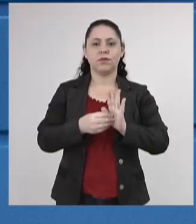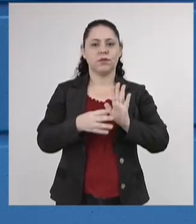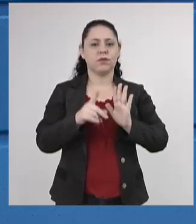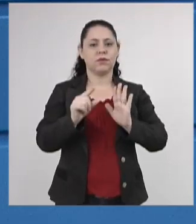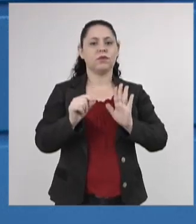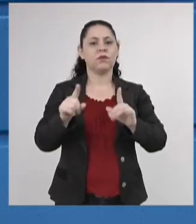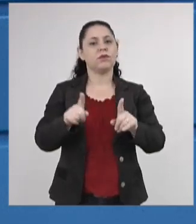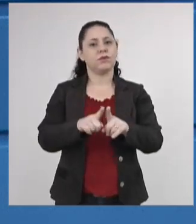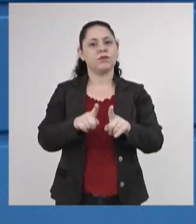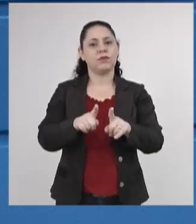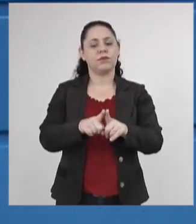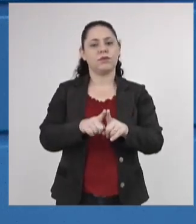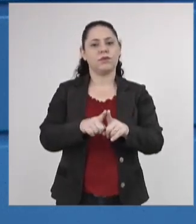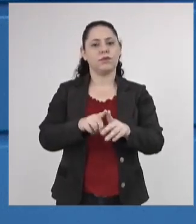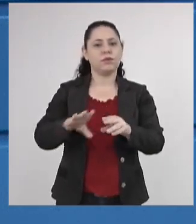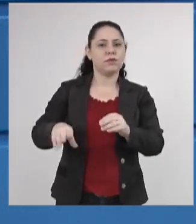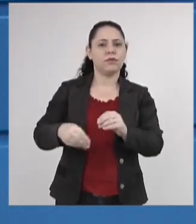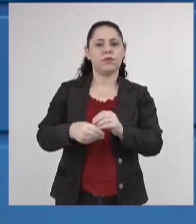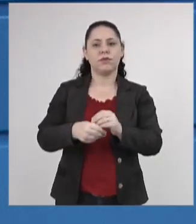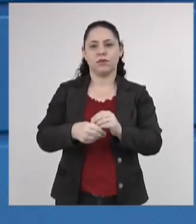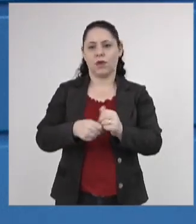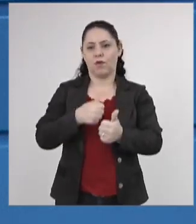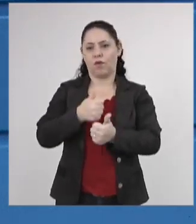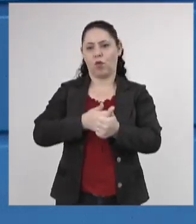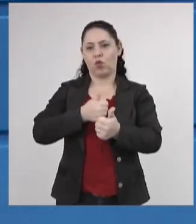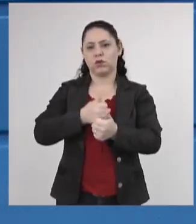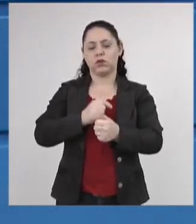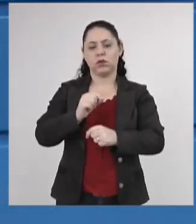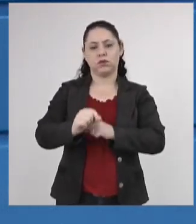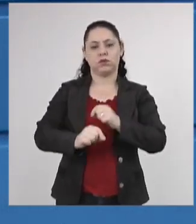indicação, que é também reiterando